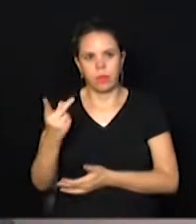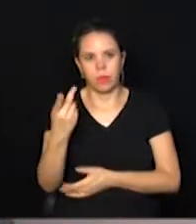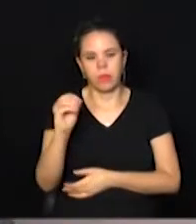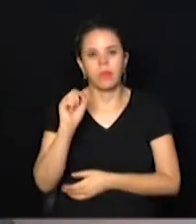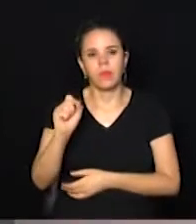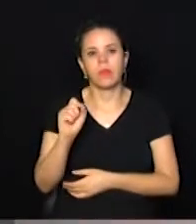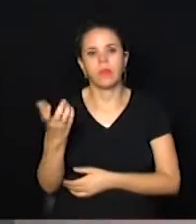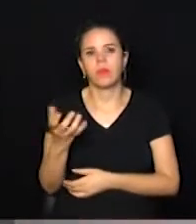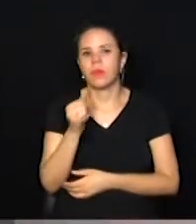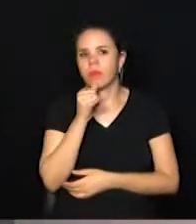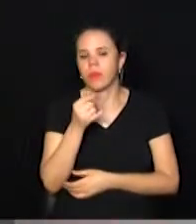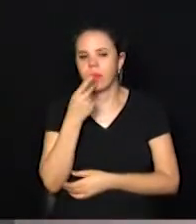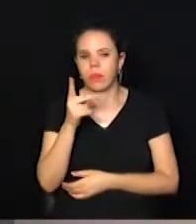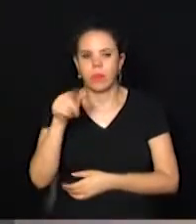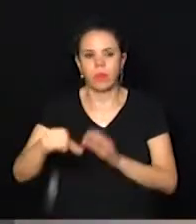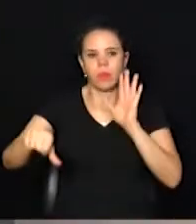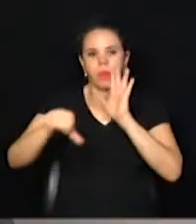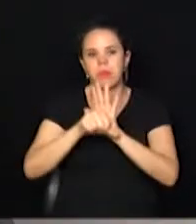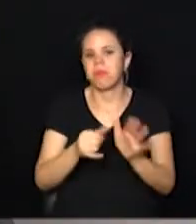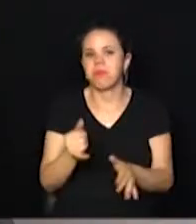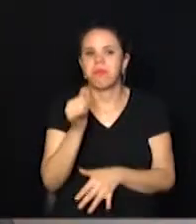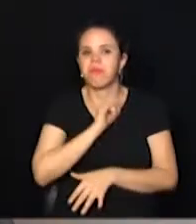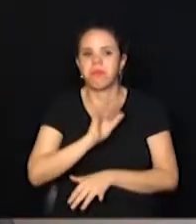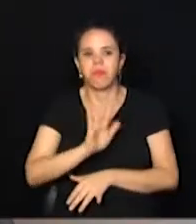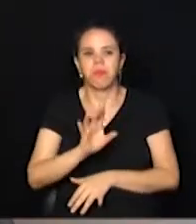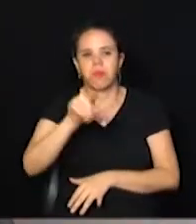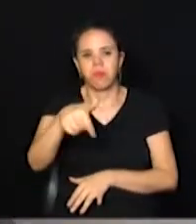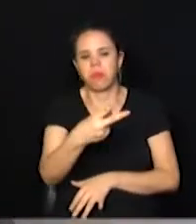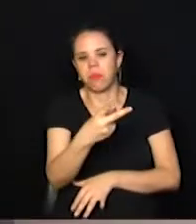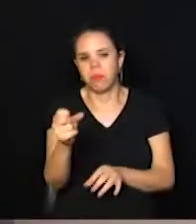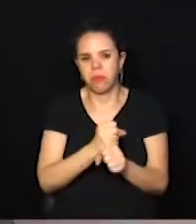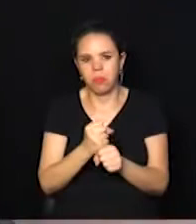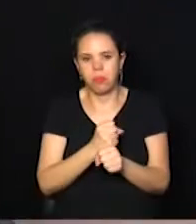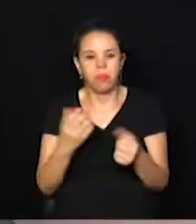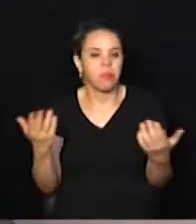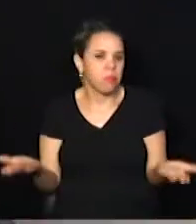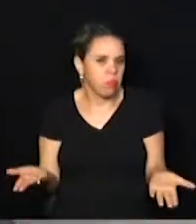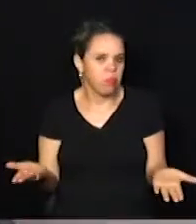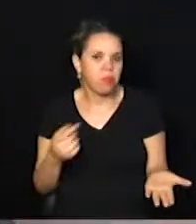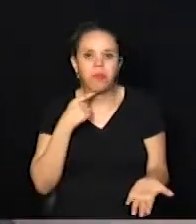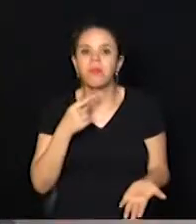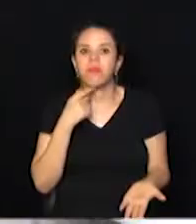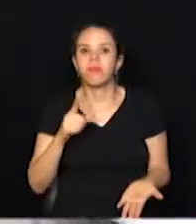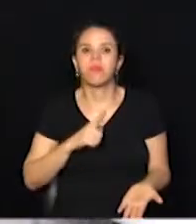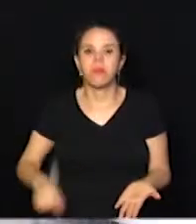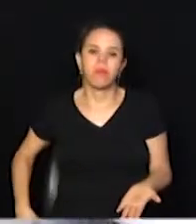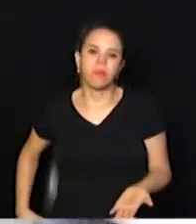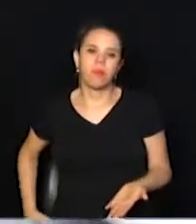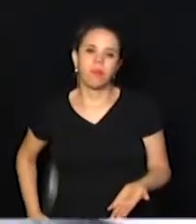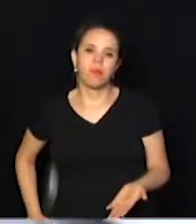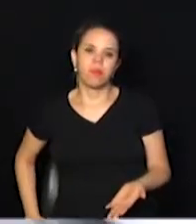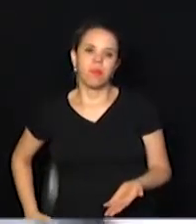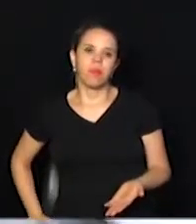quiseram colocar que foi um crime acidental, mas depois de 20 anos, essa é a dúvida que a gente ainda tem.